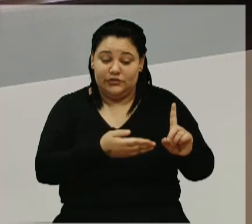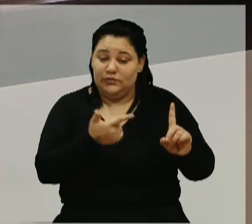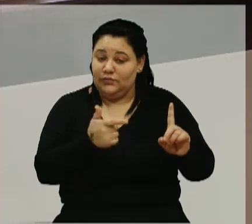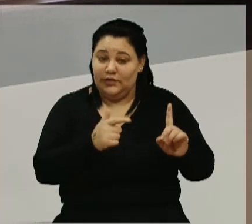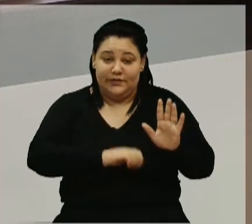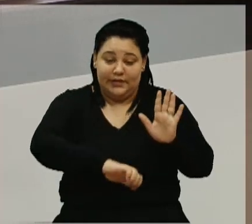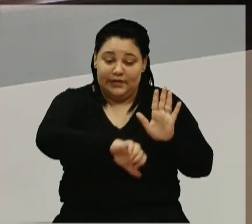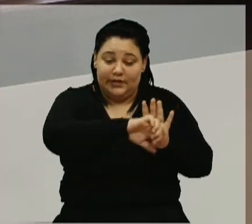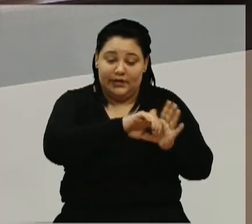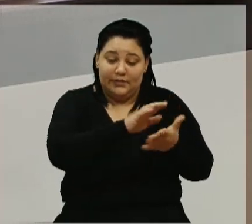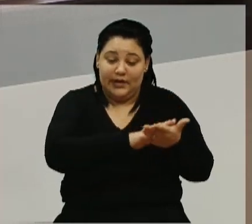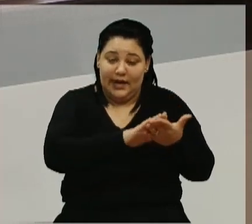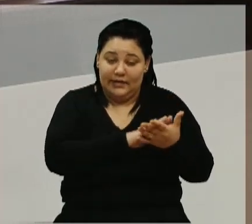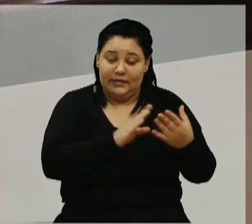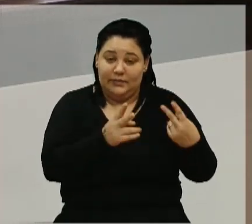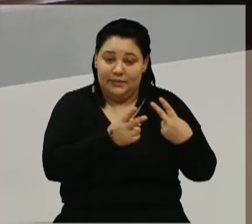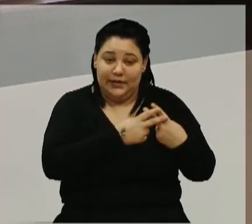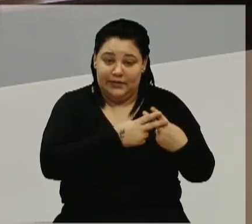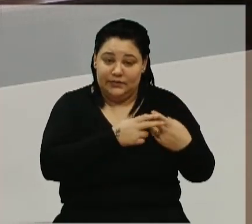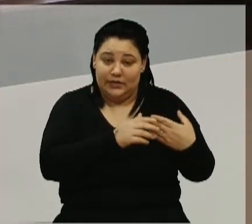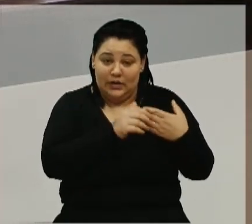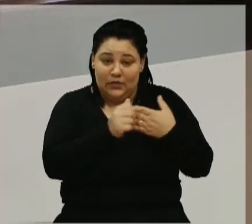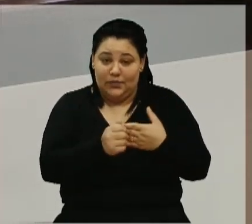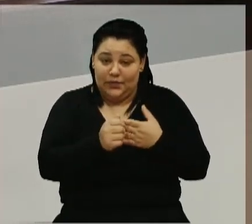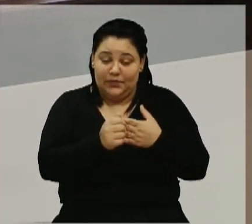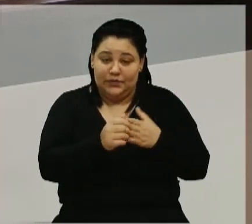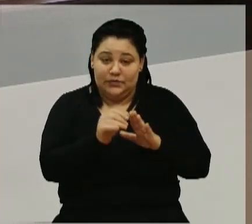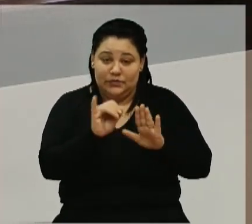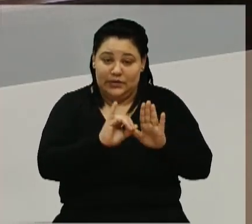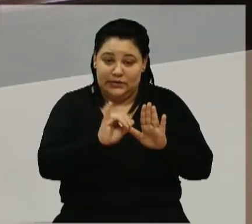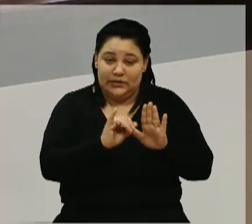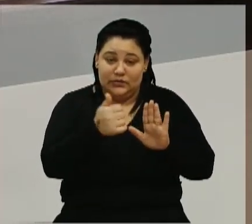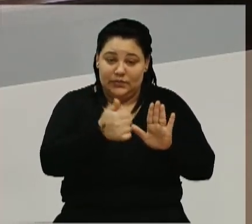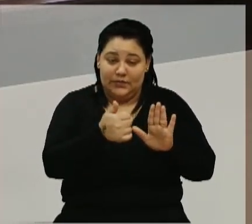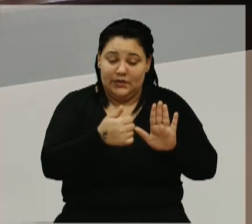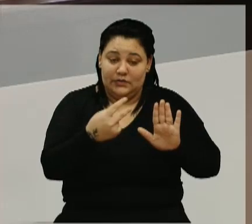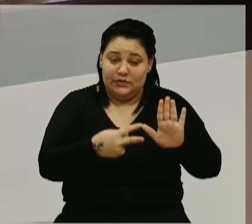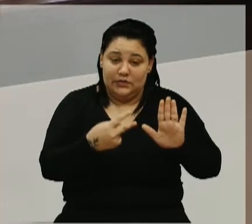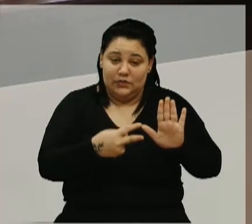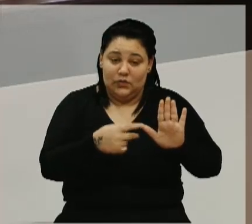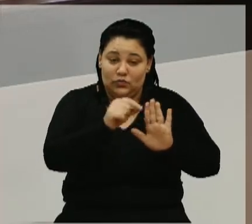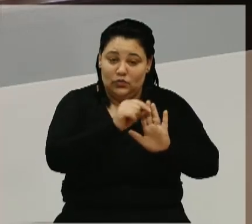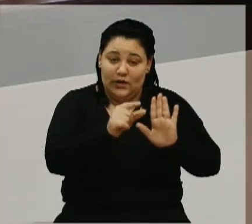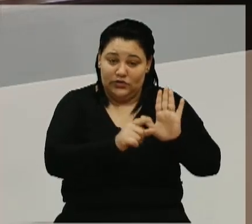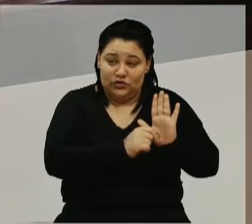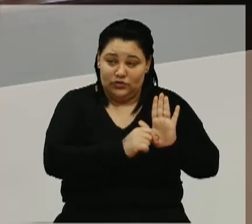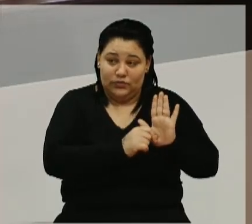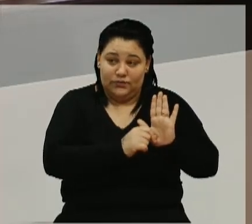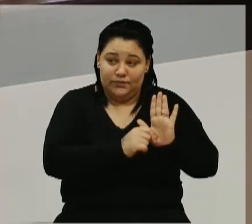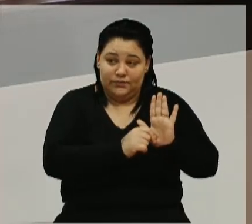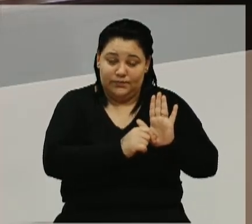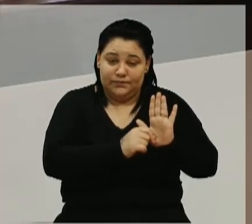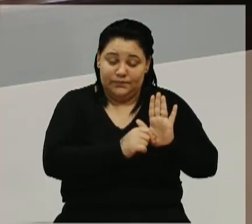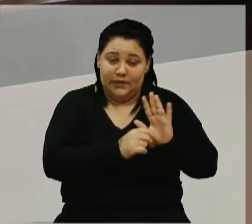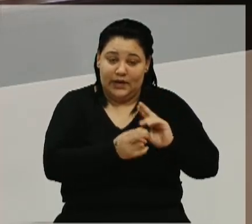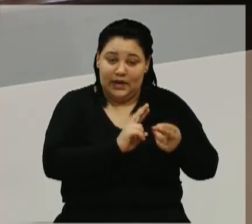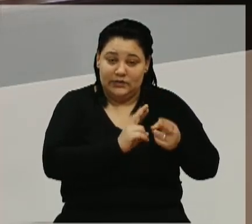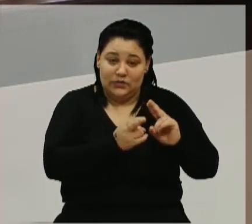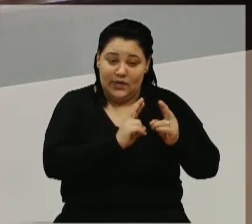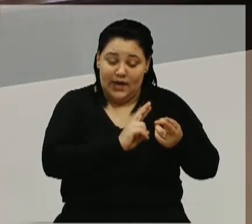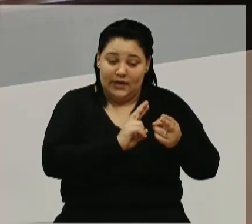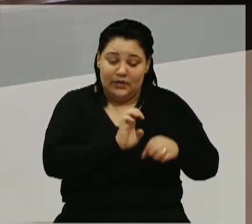condenado nas hipóteses previstas nos incisos 1º e 2º desse artigo relativos ao